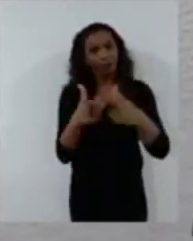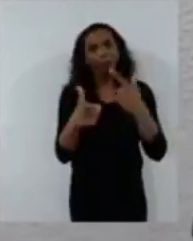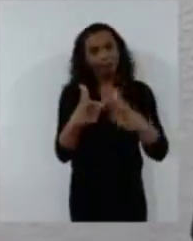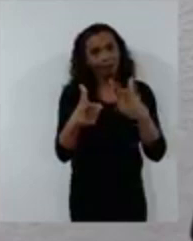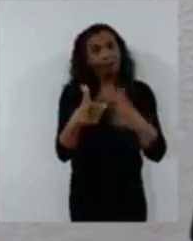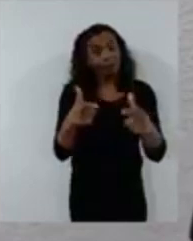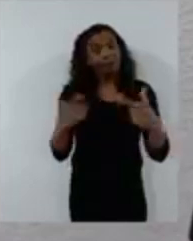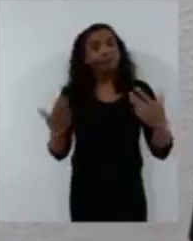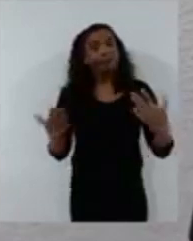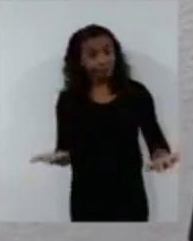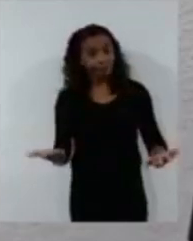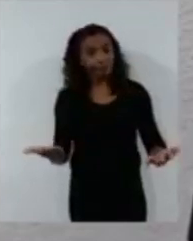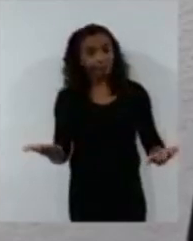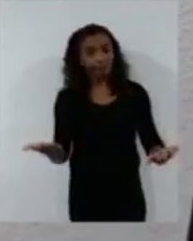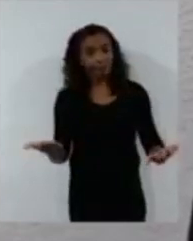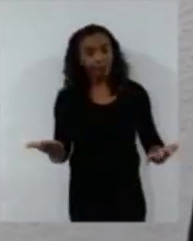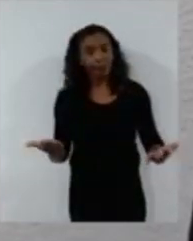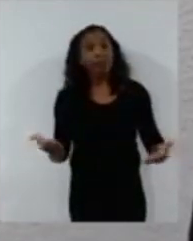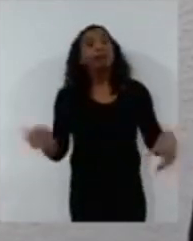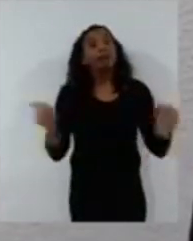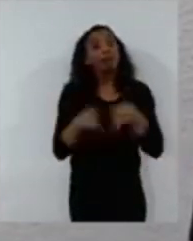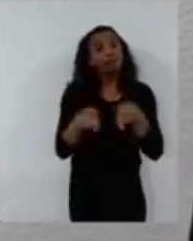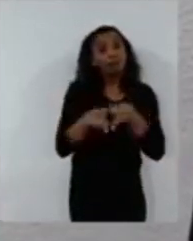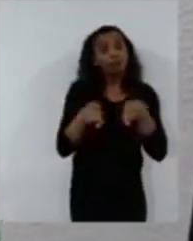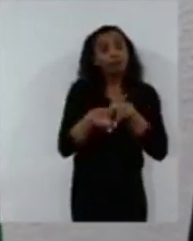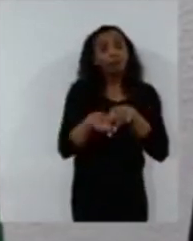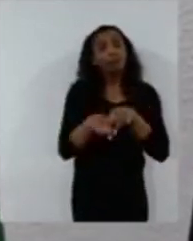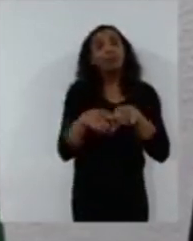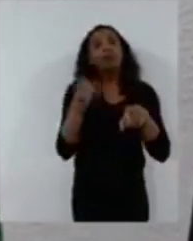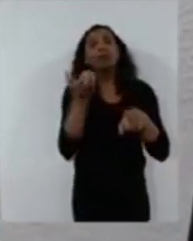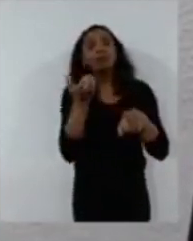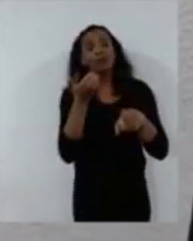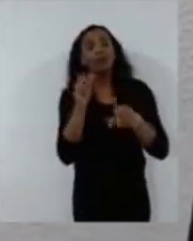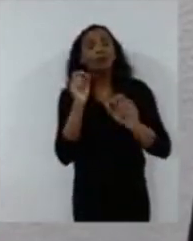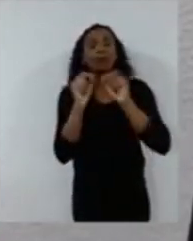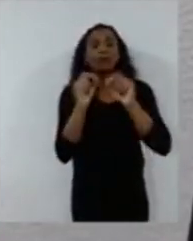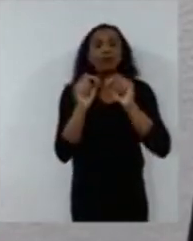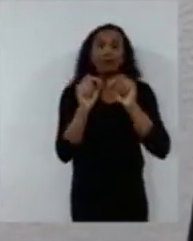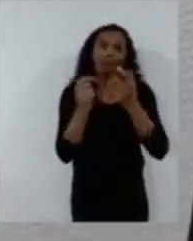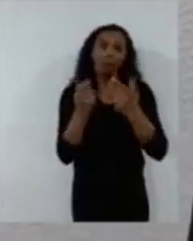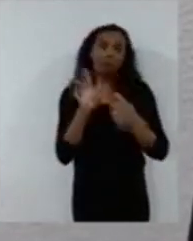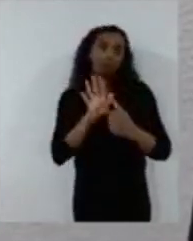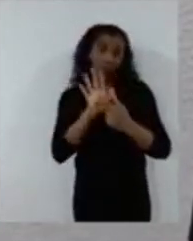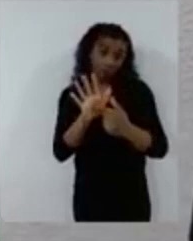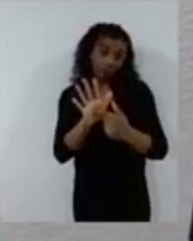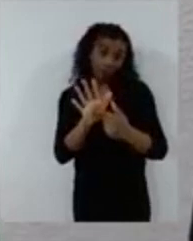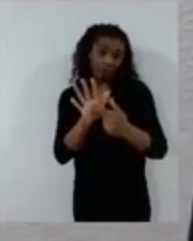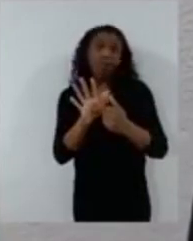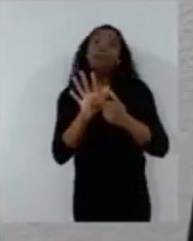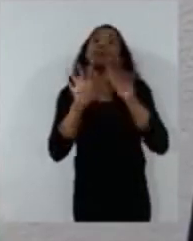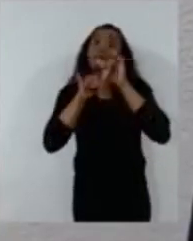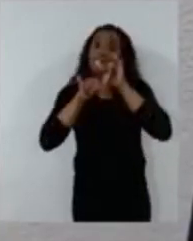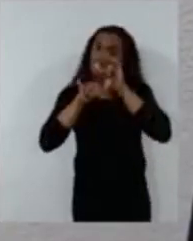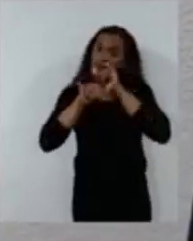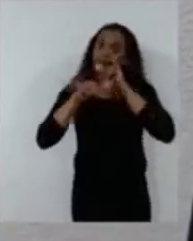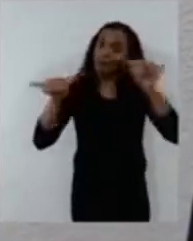também considerar um elogio aos nossos comerciantes, que vêm agindo de uma forma